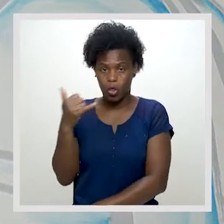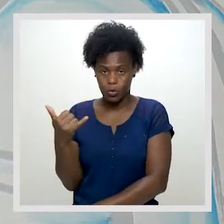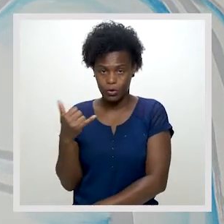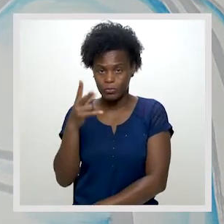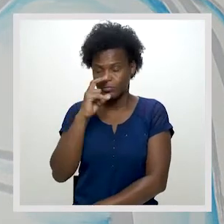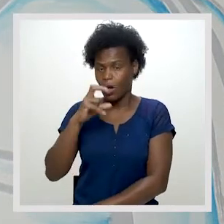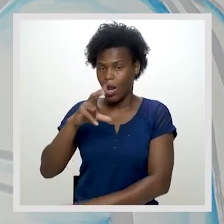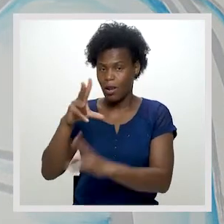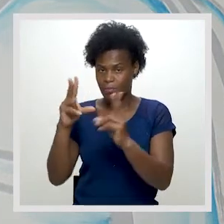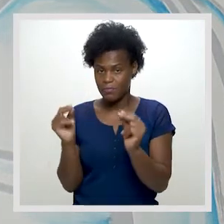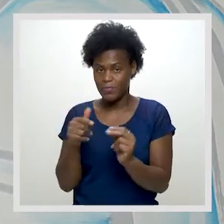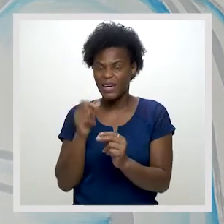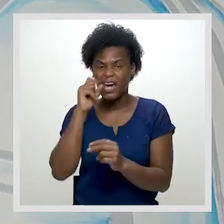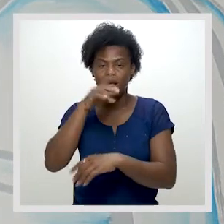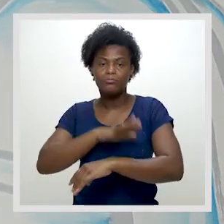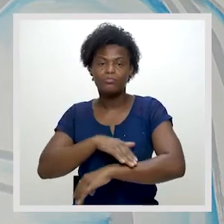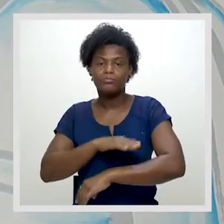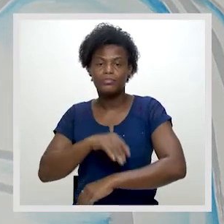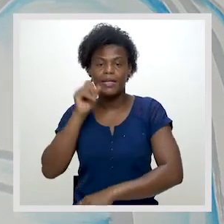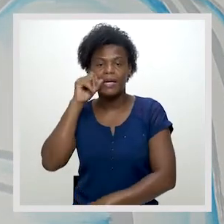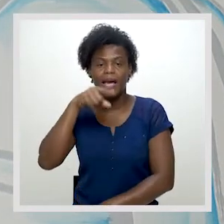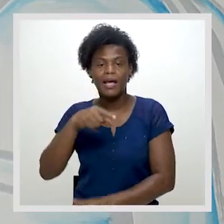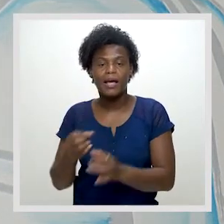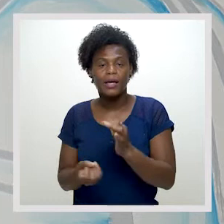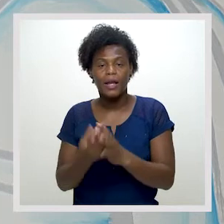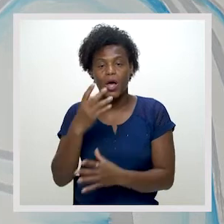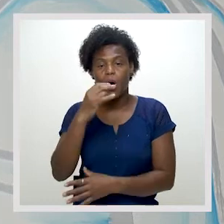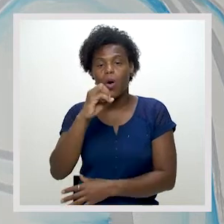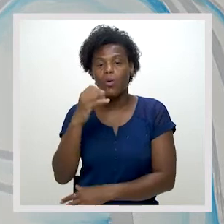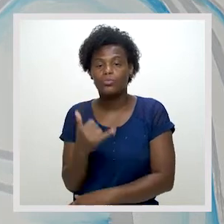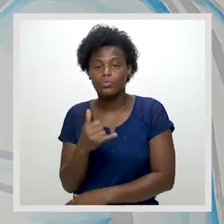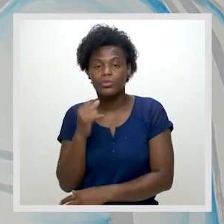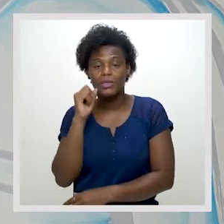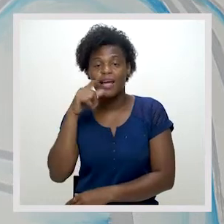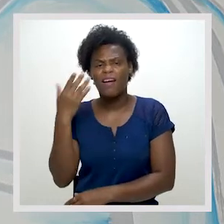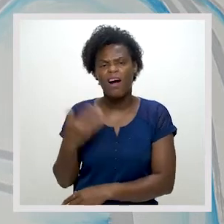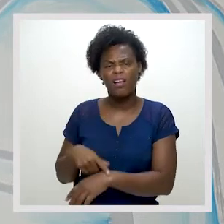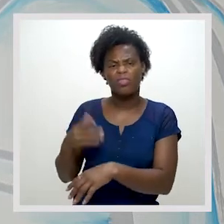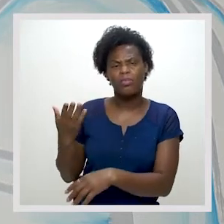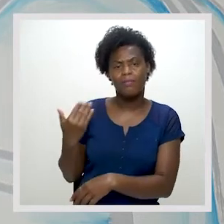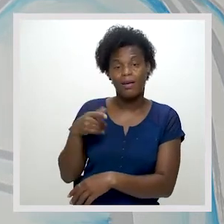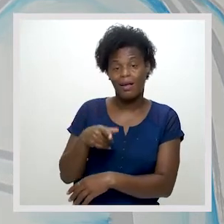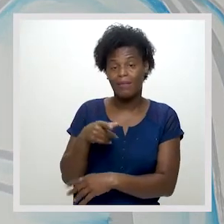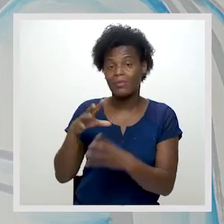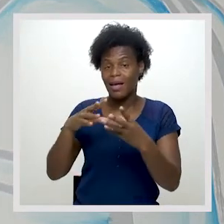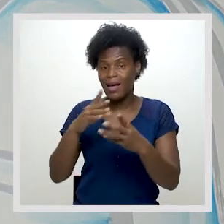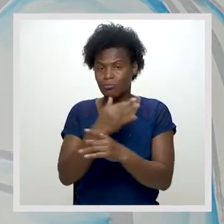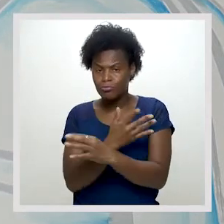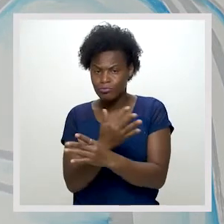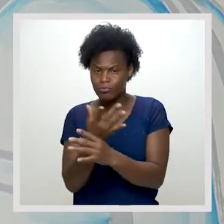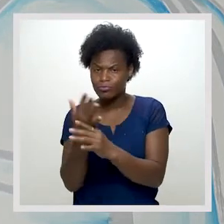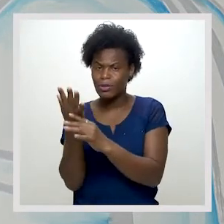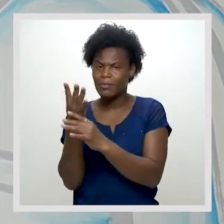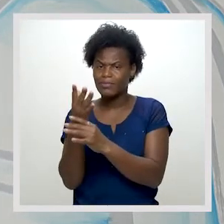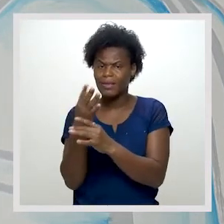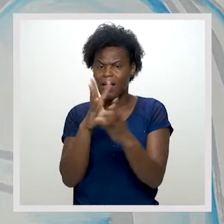E quem foi o responsável por aparecimento do oxigênio na altura? São estas algas